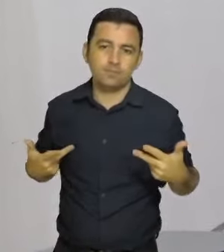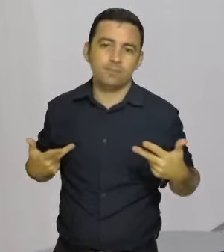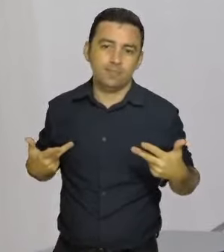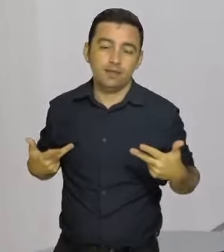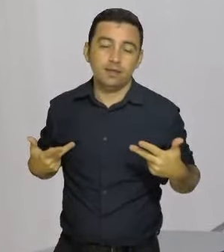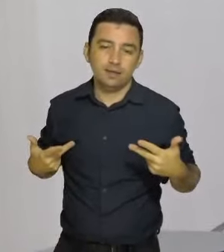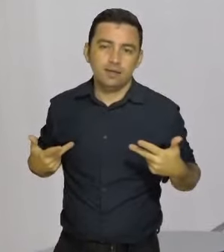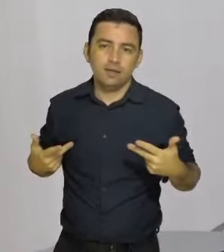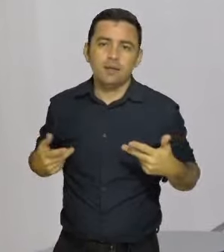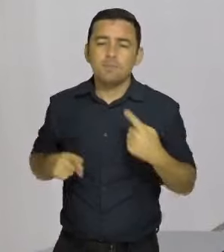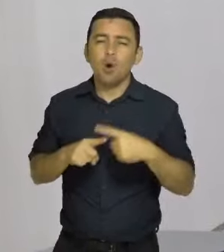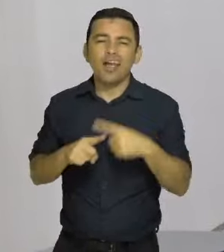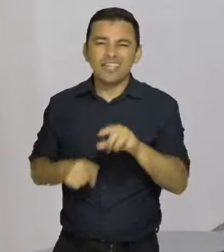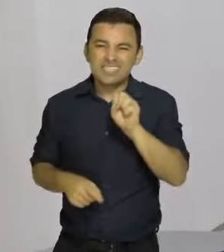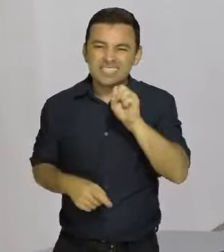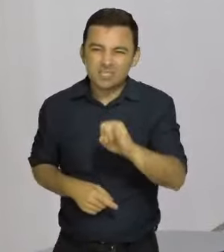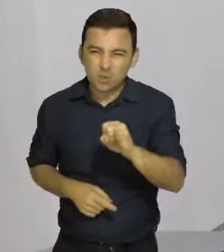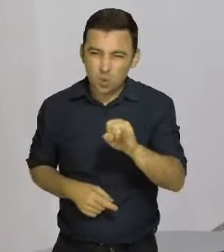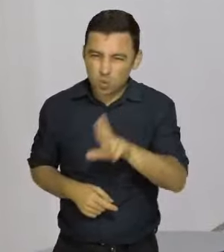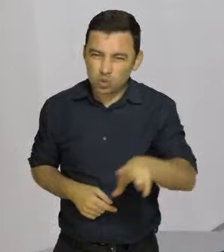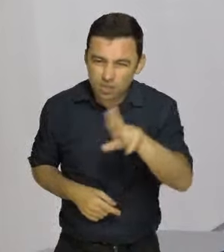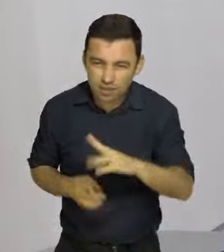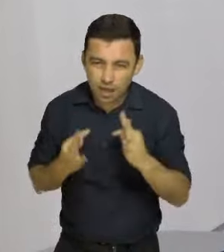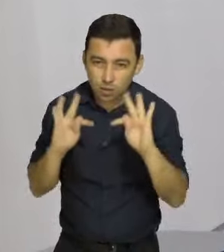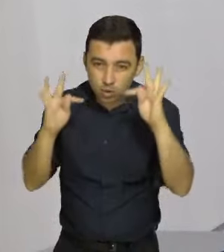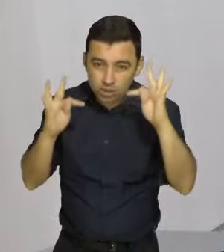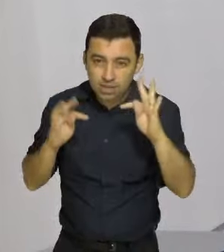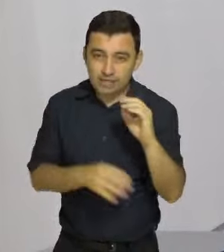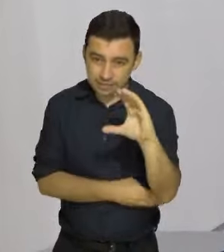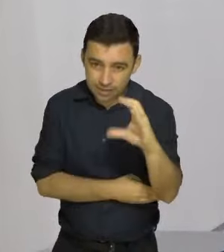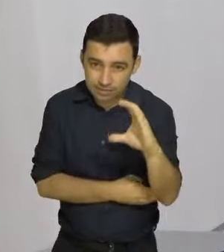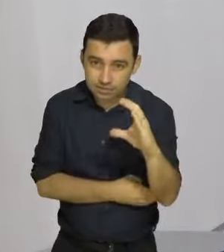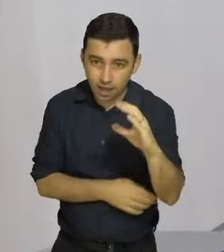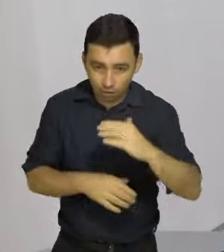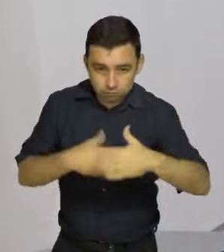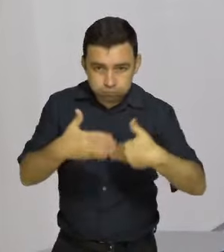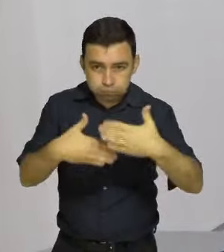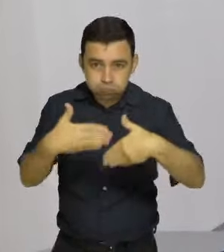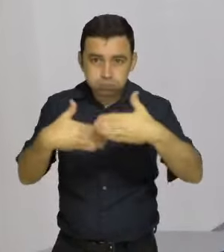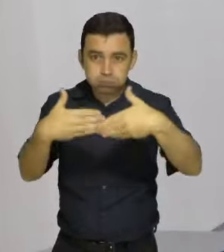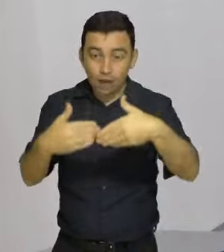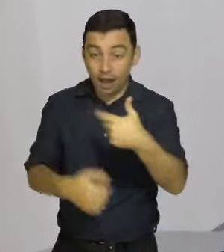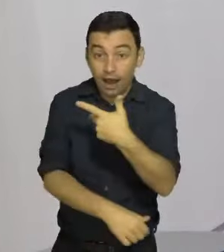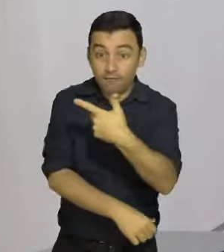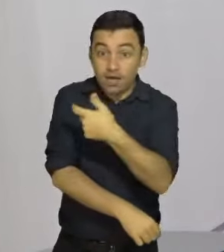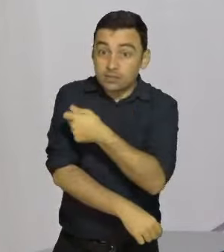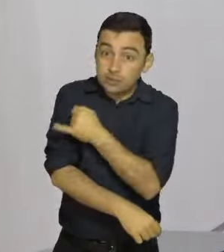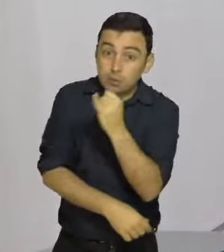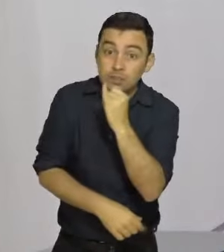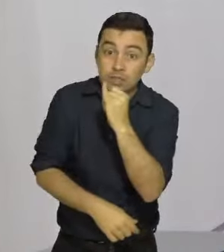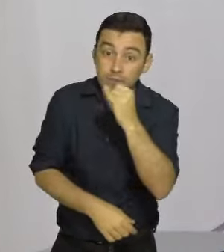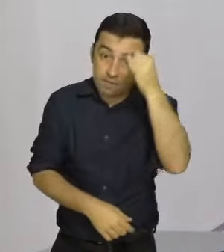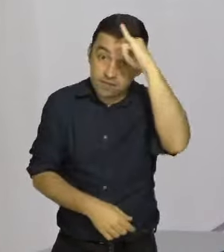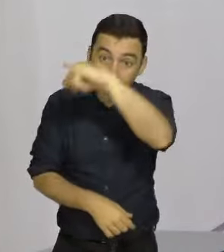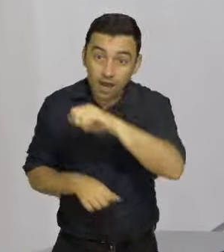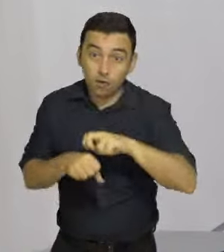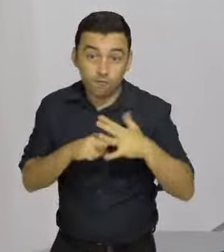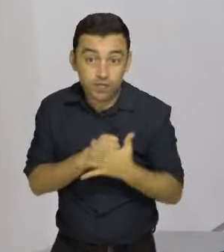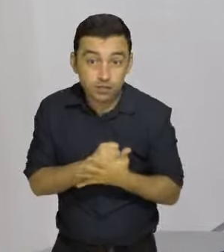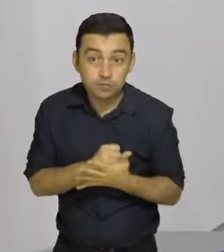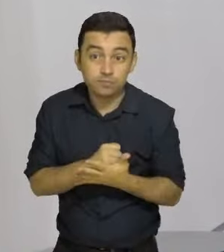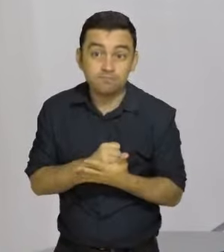utiliza a tecnologia e a ciência para desenvolver uma vacina contra a Covid, por